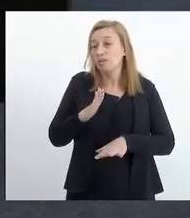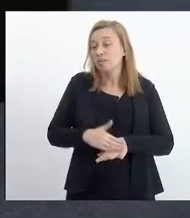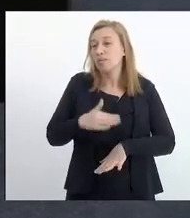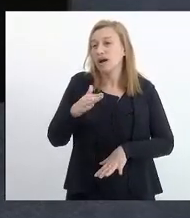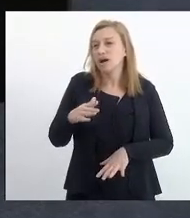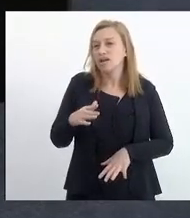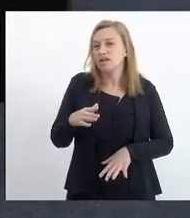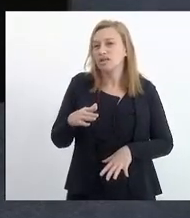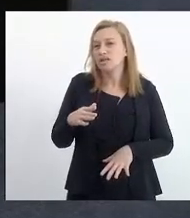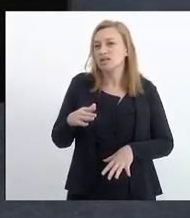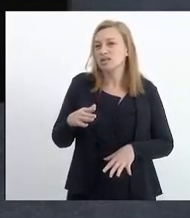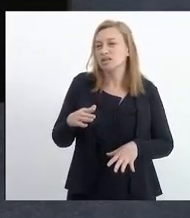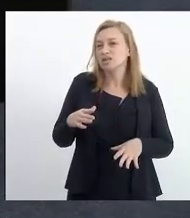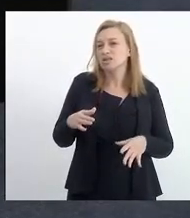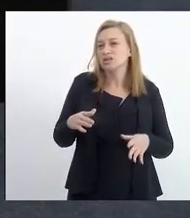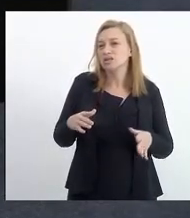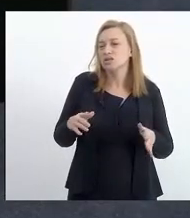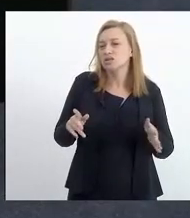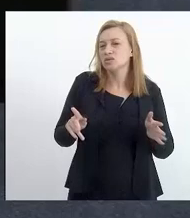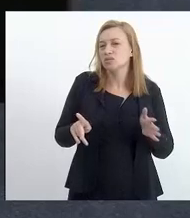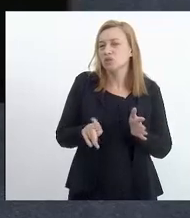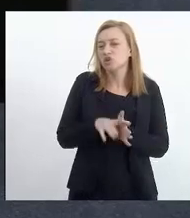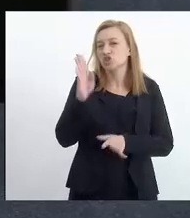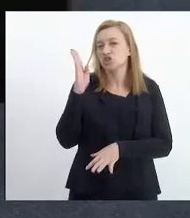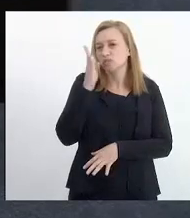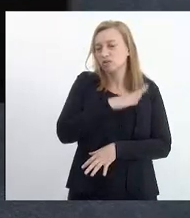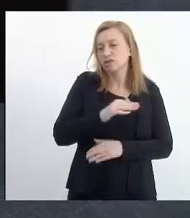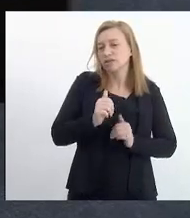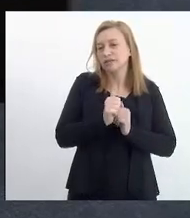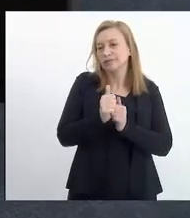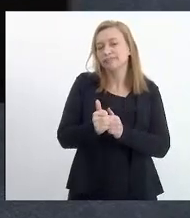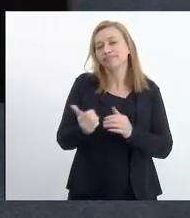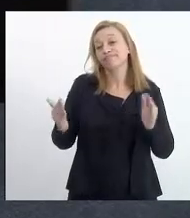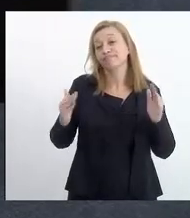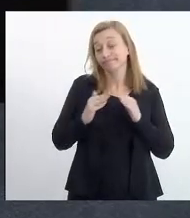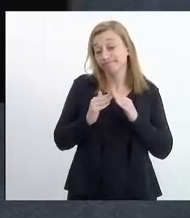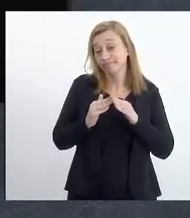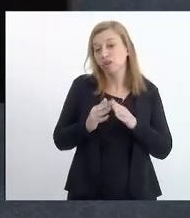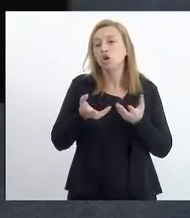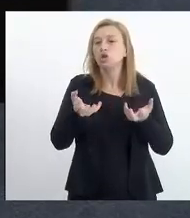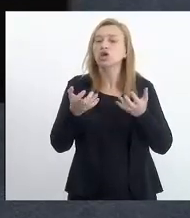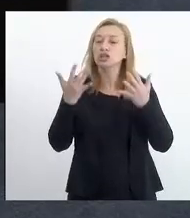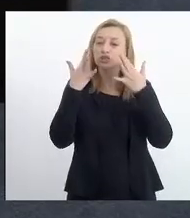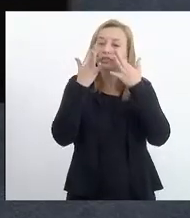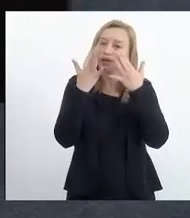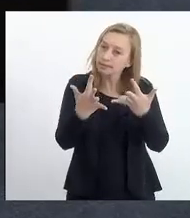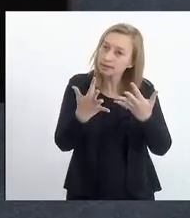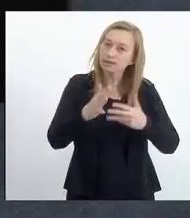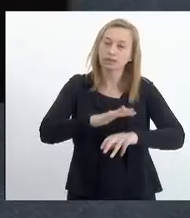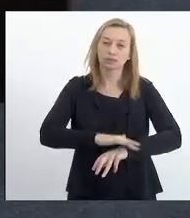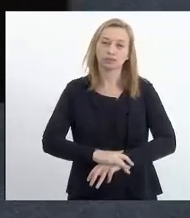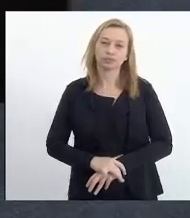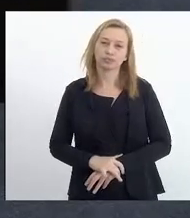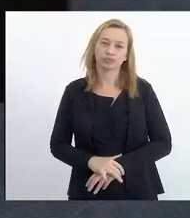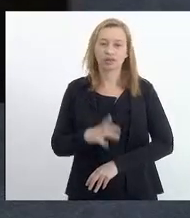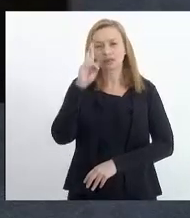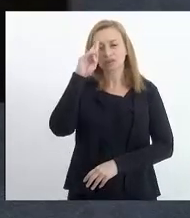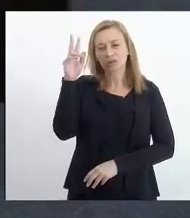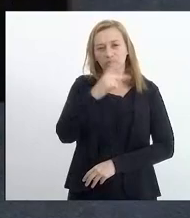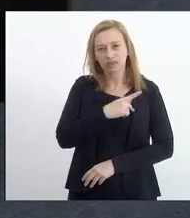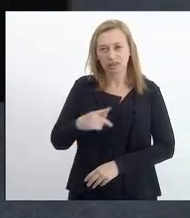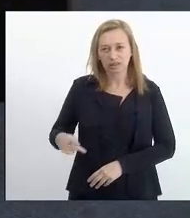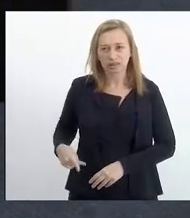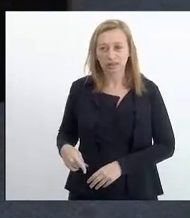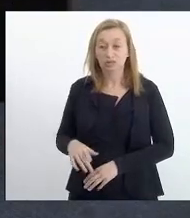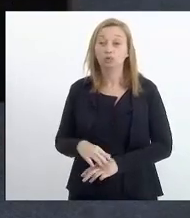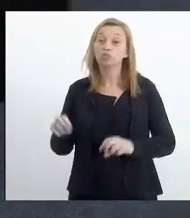pacote de maldades que está sendo encaminhado aqui para casa. Queria chamar a atenção, senhor